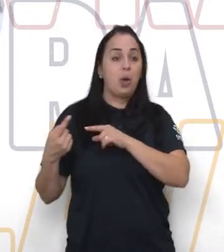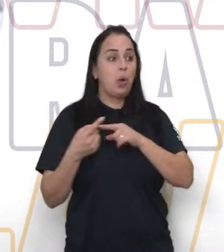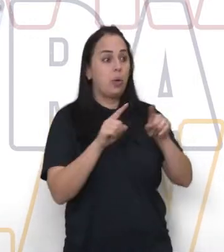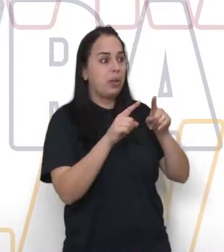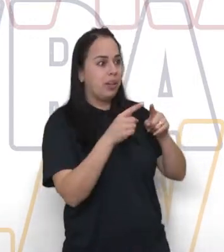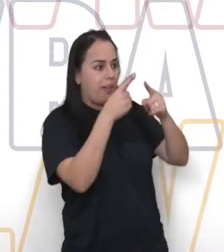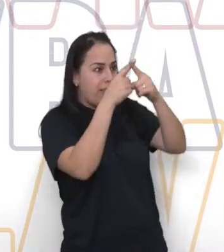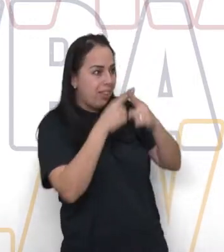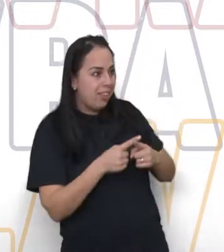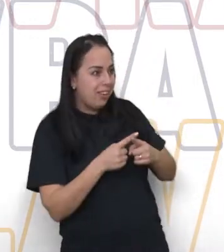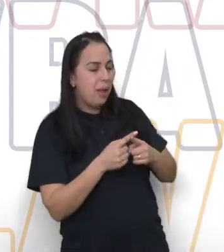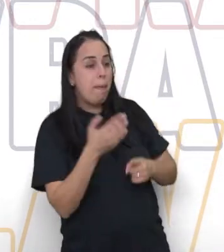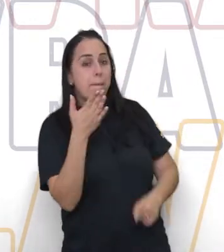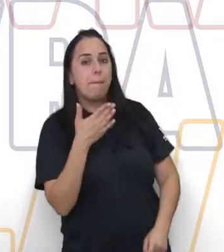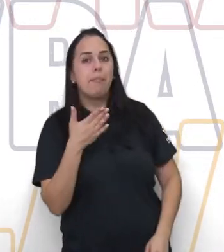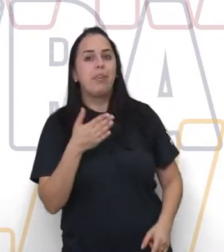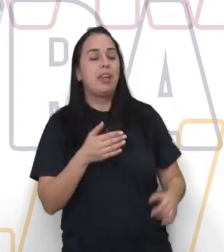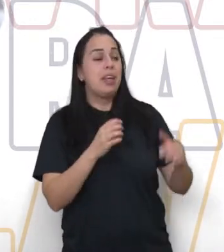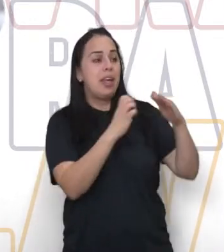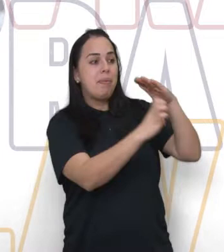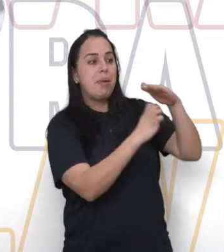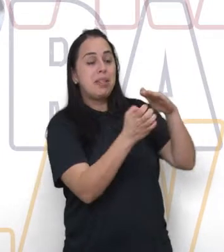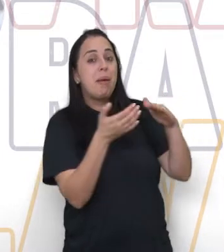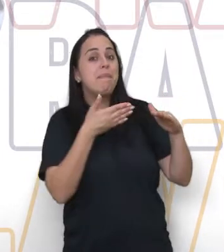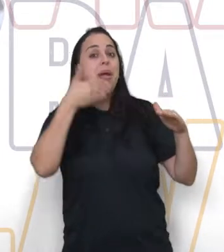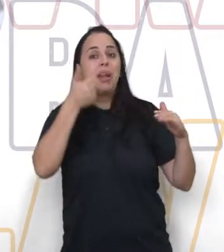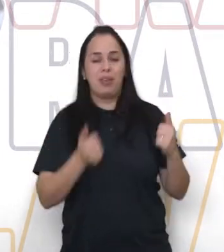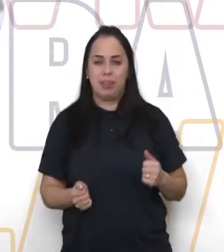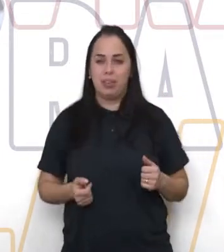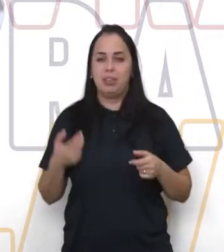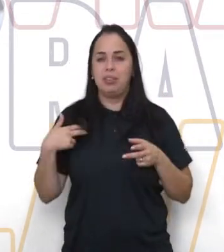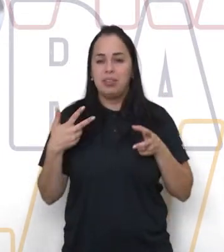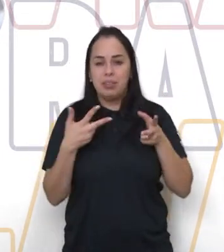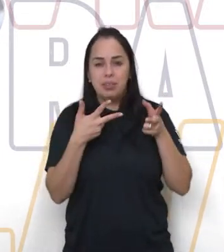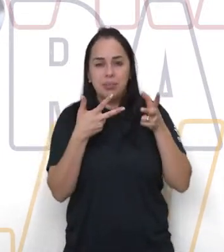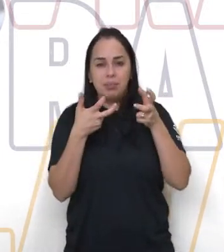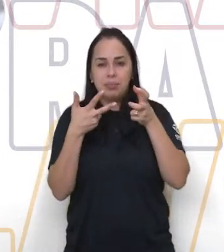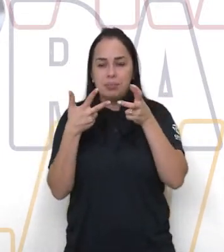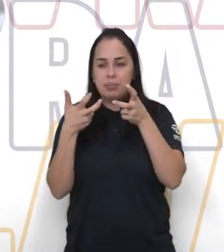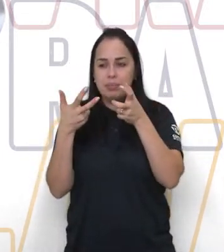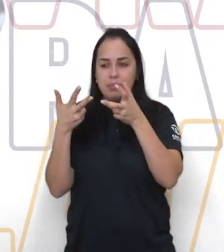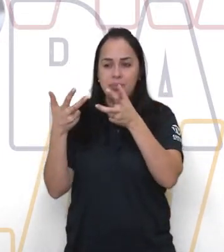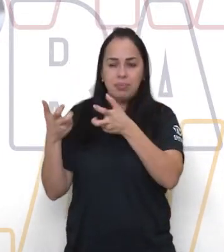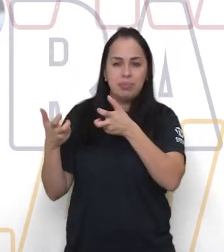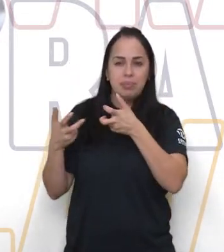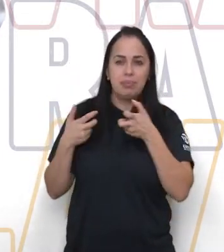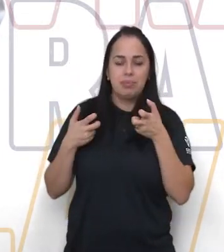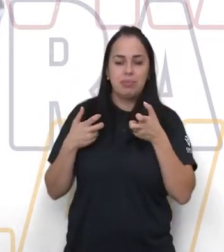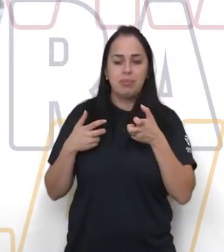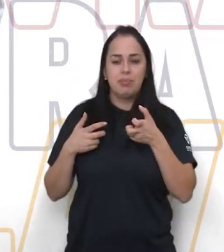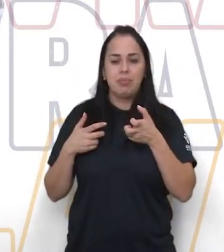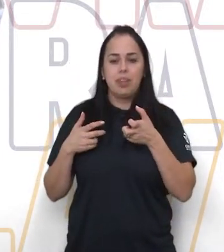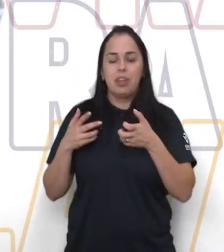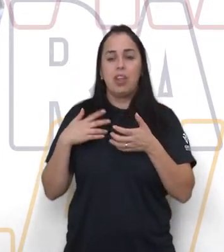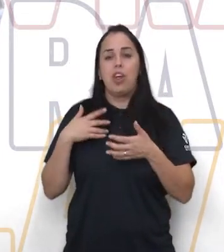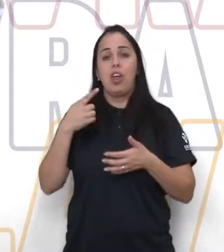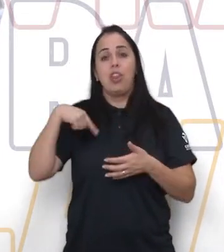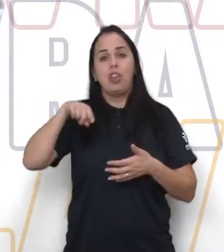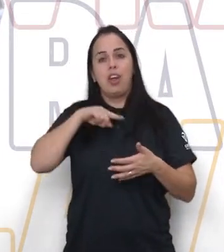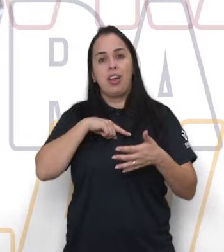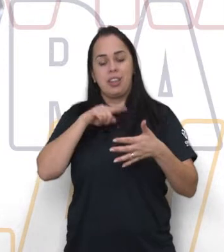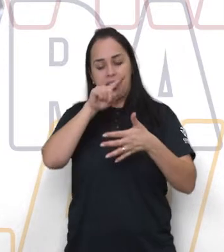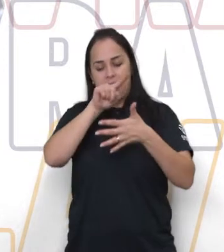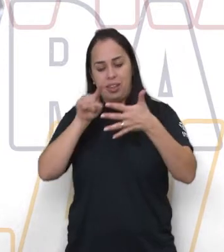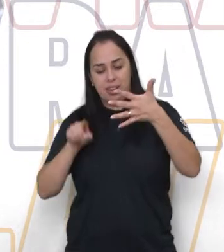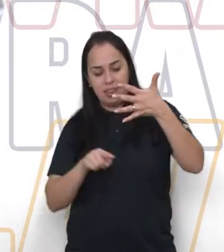melhores né então e a gente aqui consegue perceber grandes paradoxos né Nós Somos a